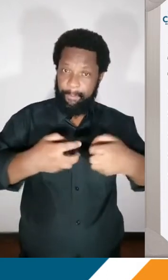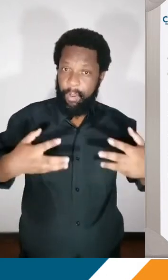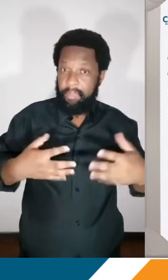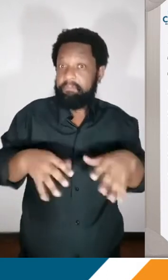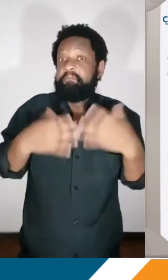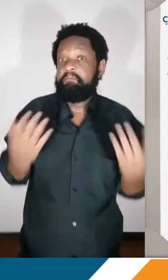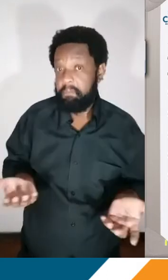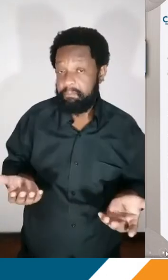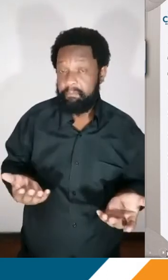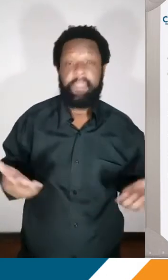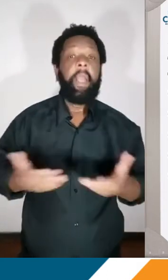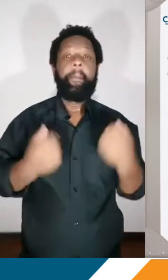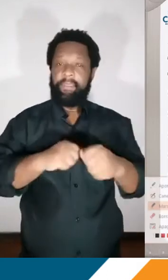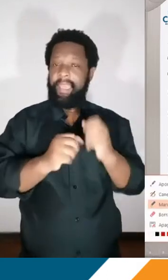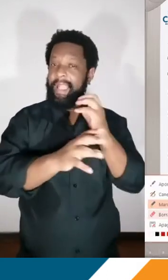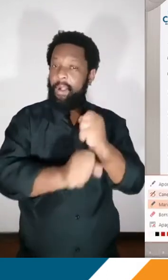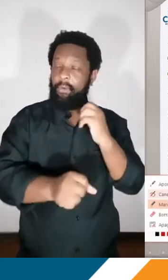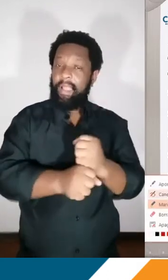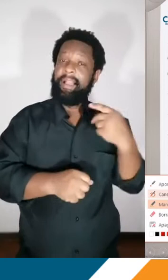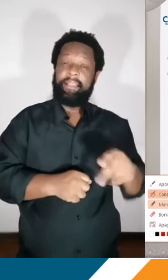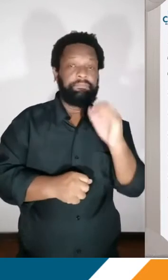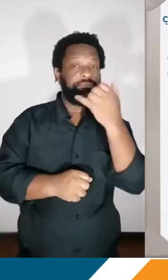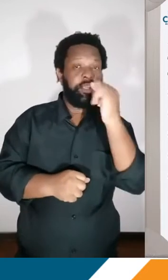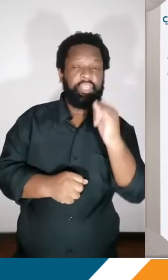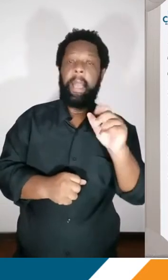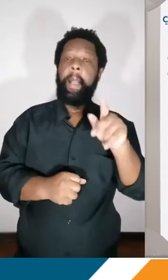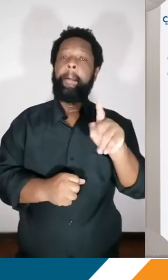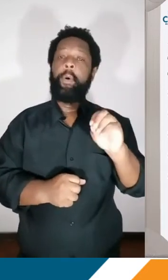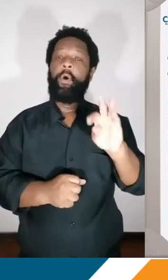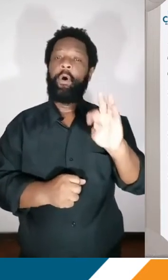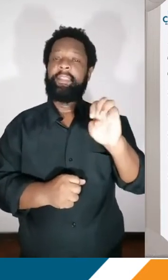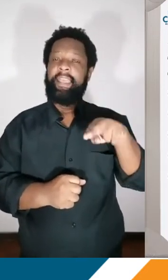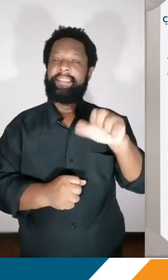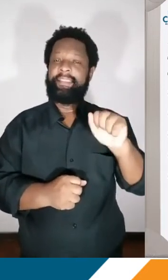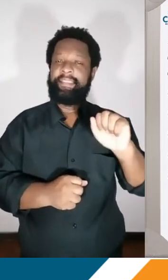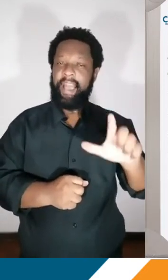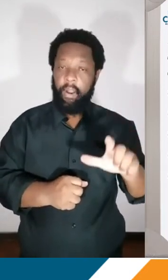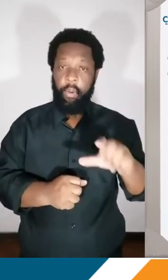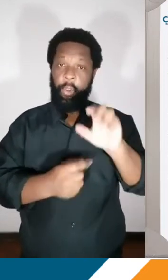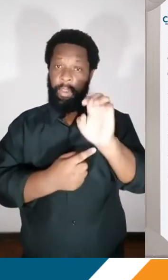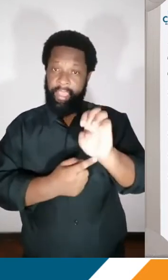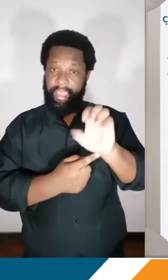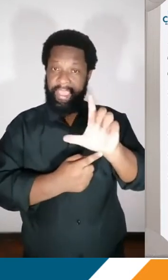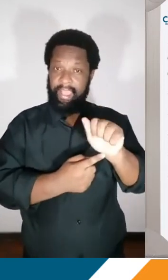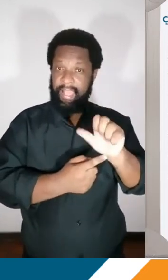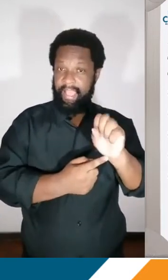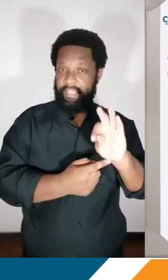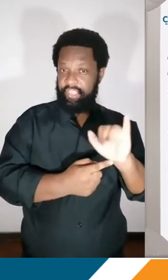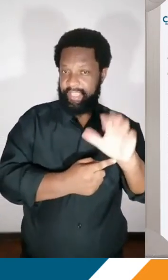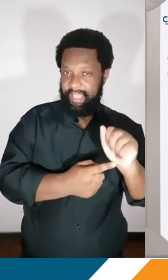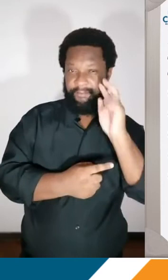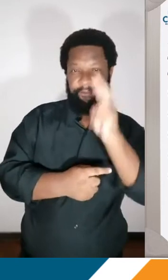é... Então, a gente vai precisar calcular a energia potencial elástica. Eu coloquei aqui um esqueminha só para a gente entender melhor o que